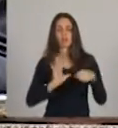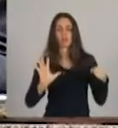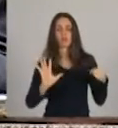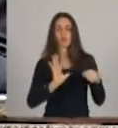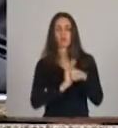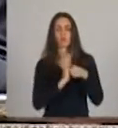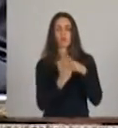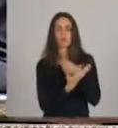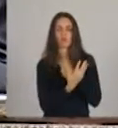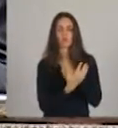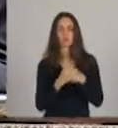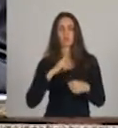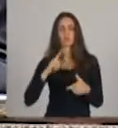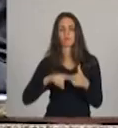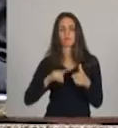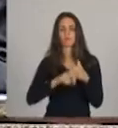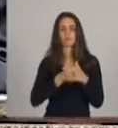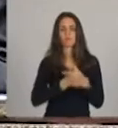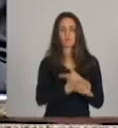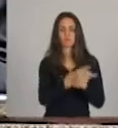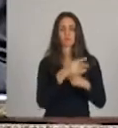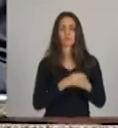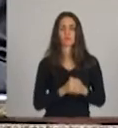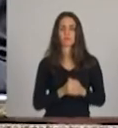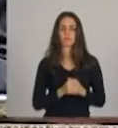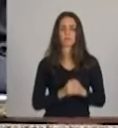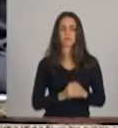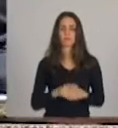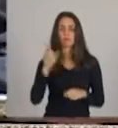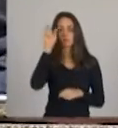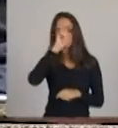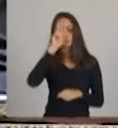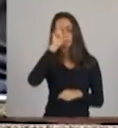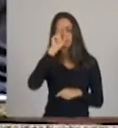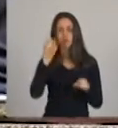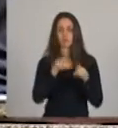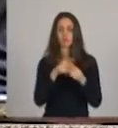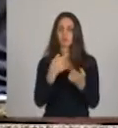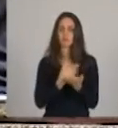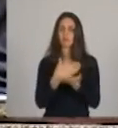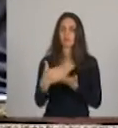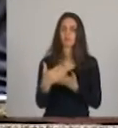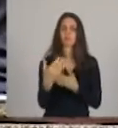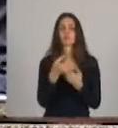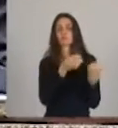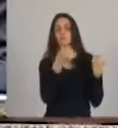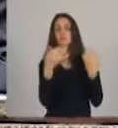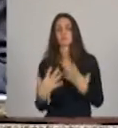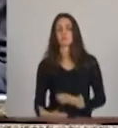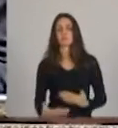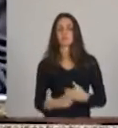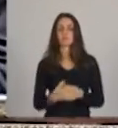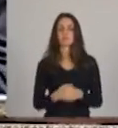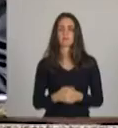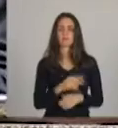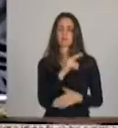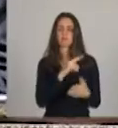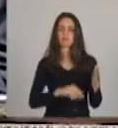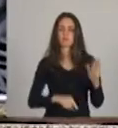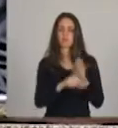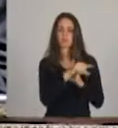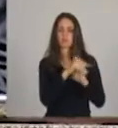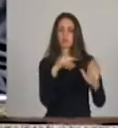COVID, da Covid-19. Eu quero também lembrar, no começo da minha fala hoje, eu li um